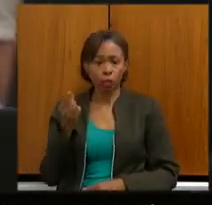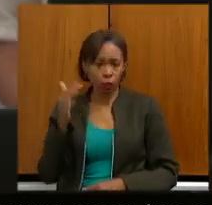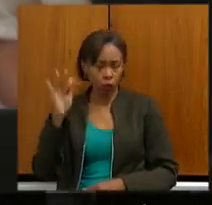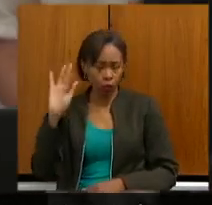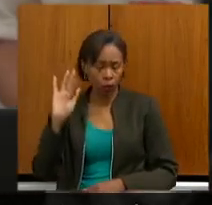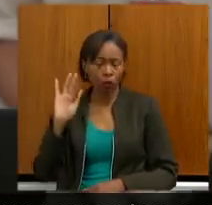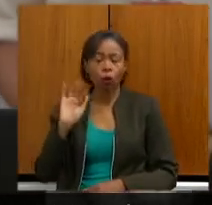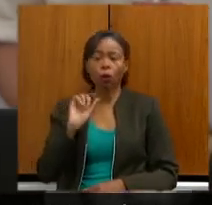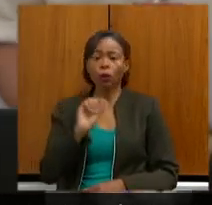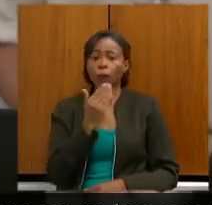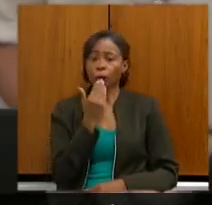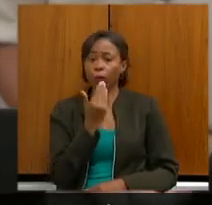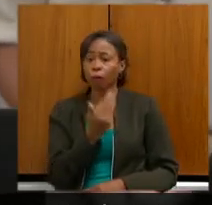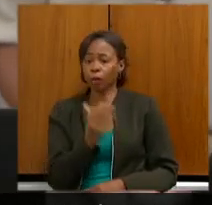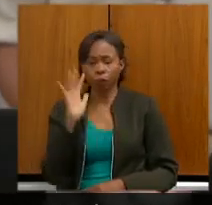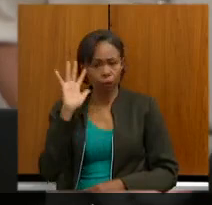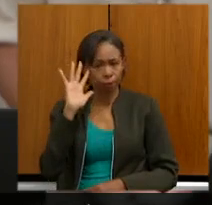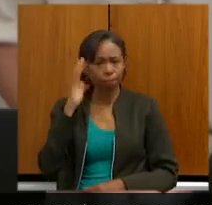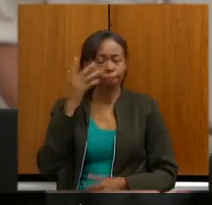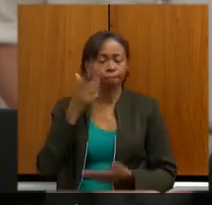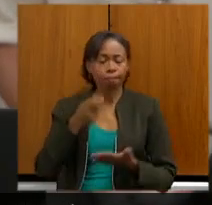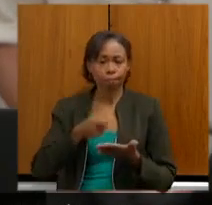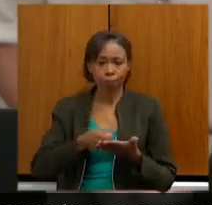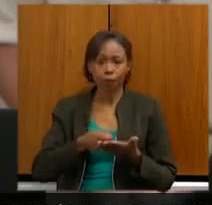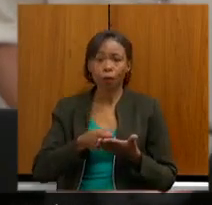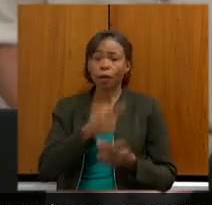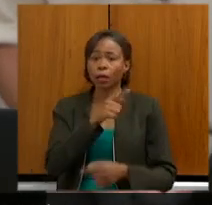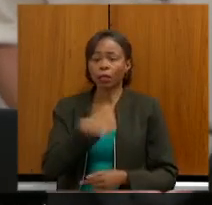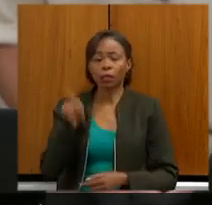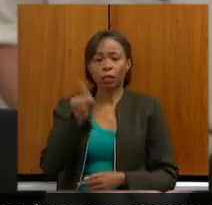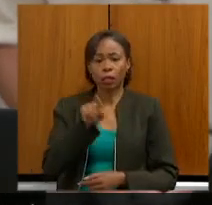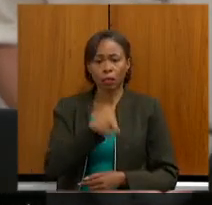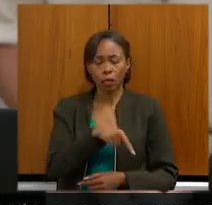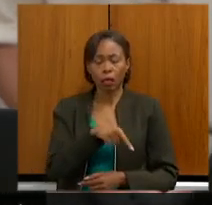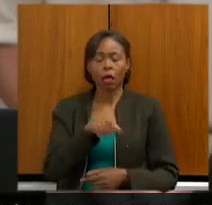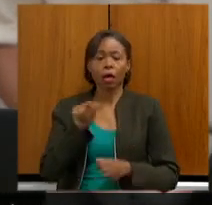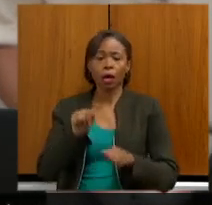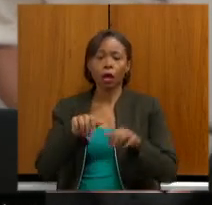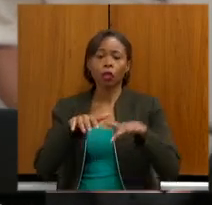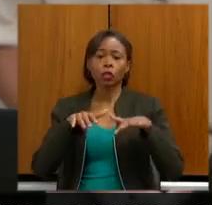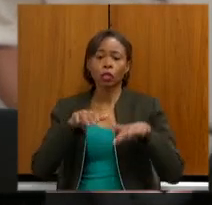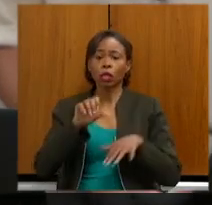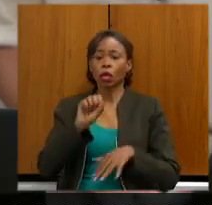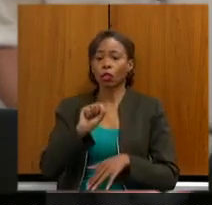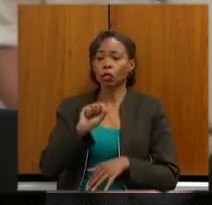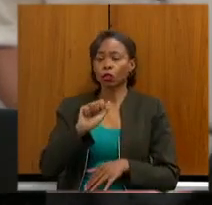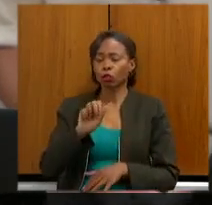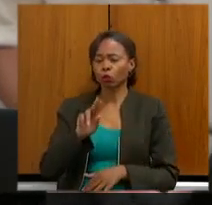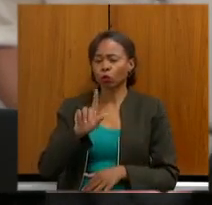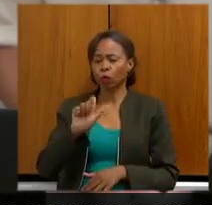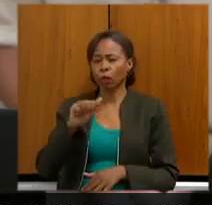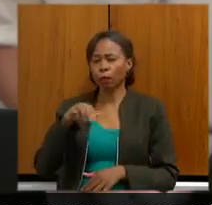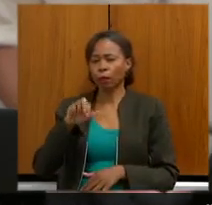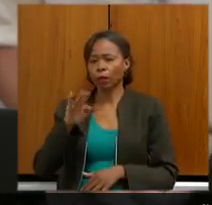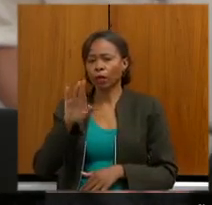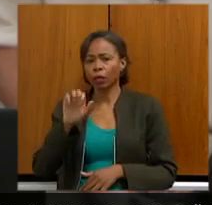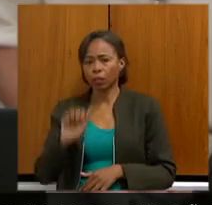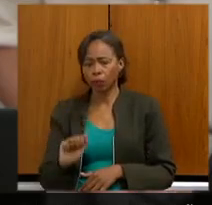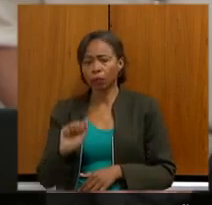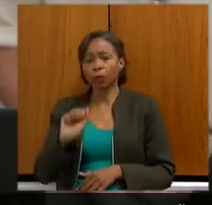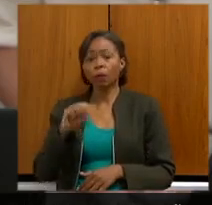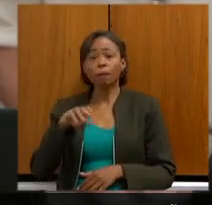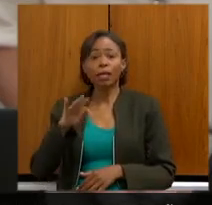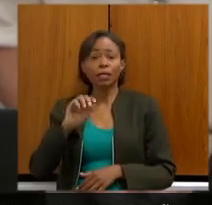providências para que proceda com a suspensão da audiência da Sul América metais até a finalização do